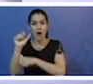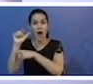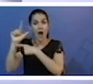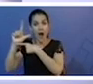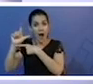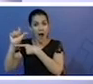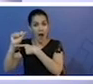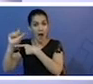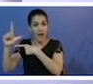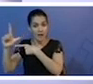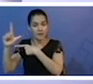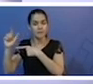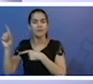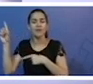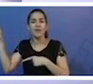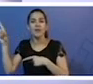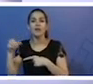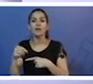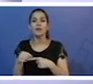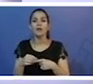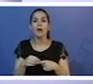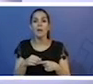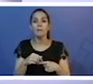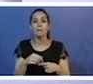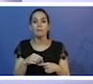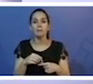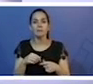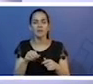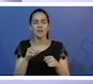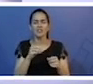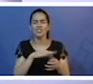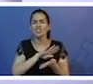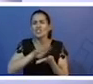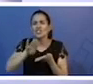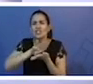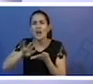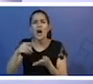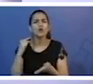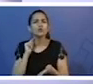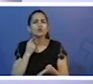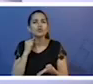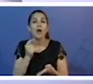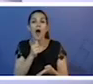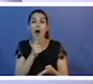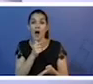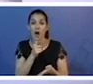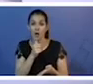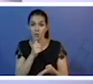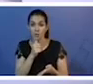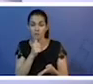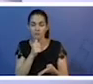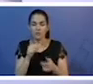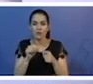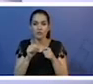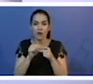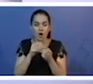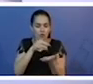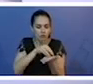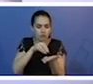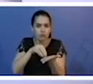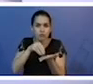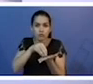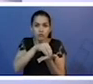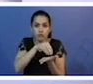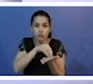é no tratamento da água. Ao ser adicionado à água em meio básico, ele forma flocos, que se juntam